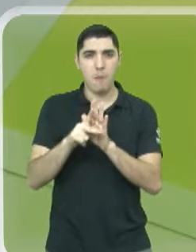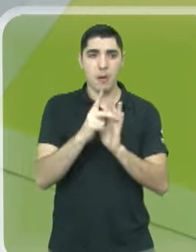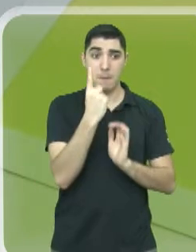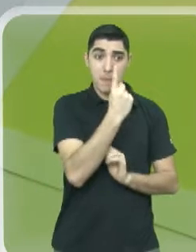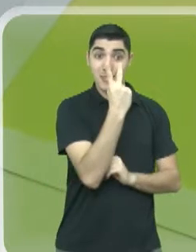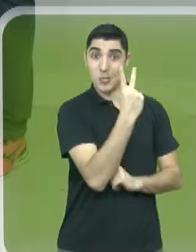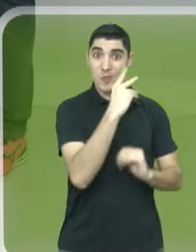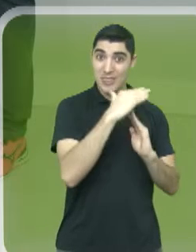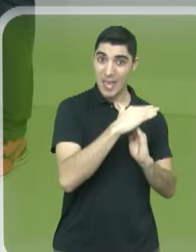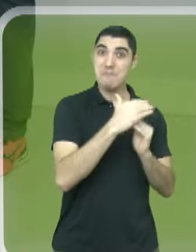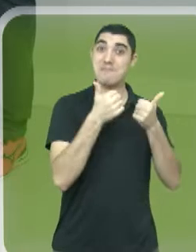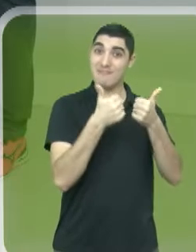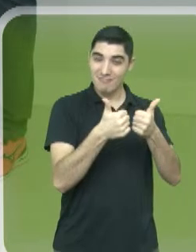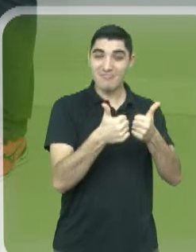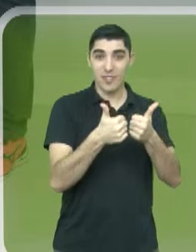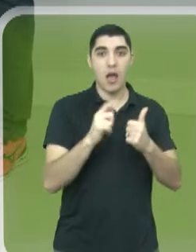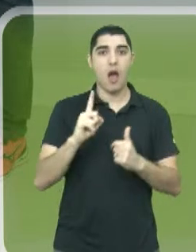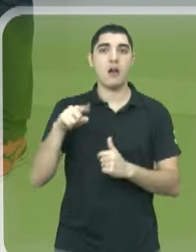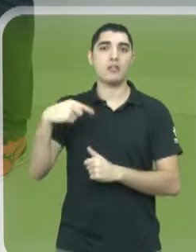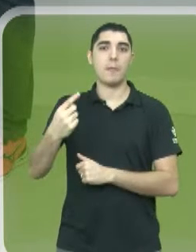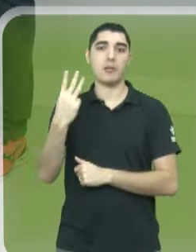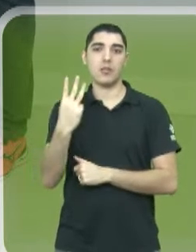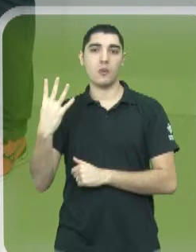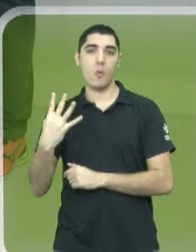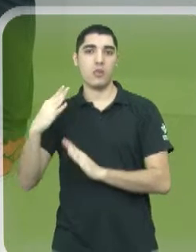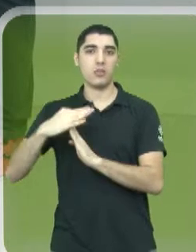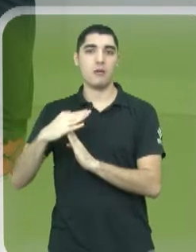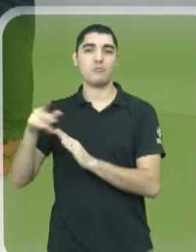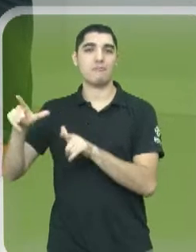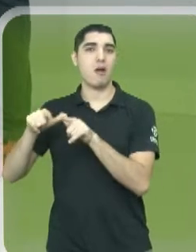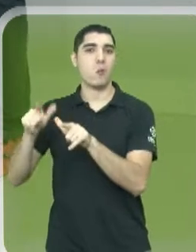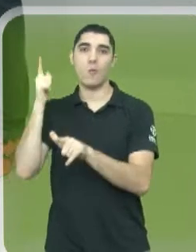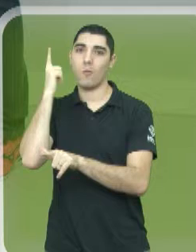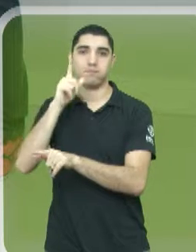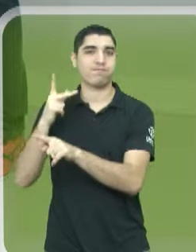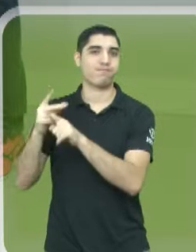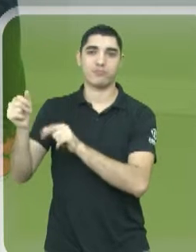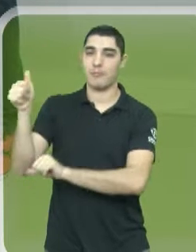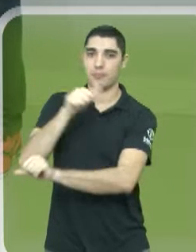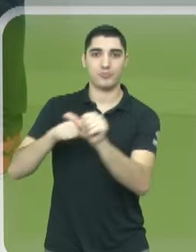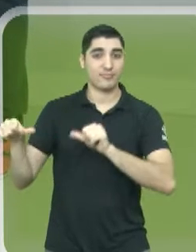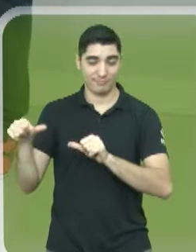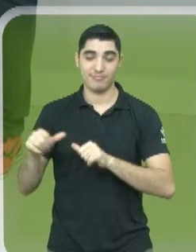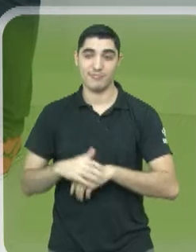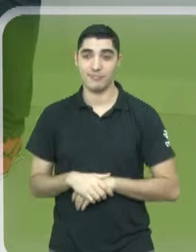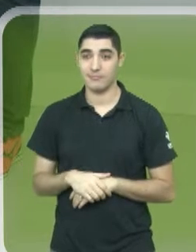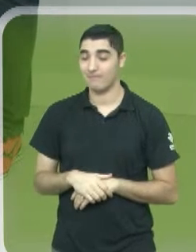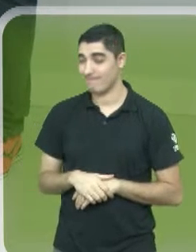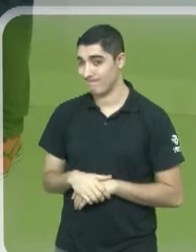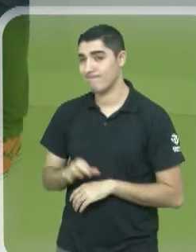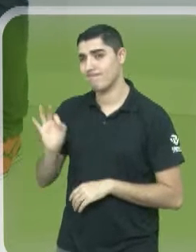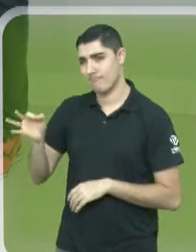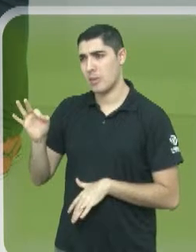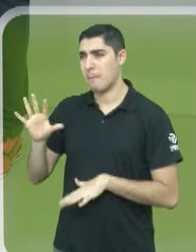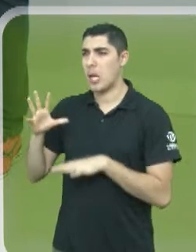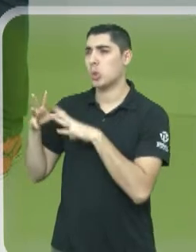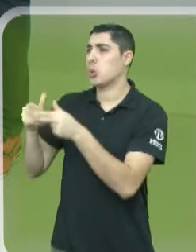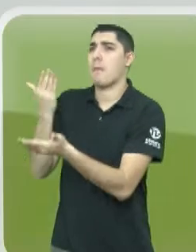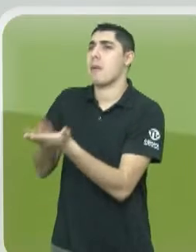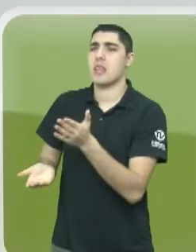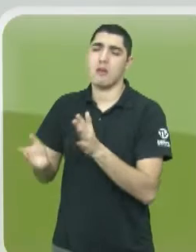quartos, mas depois a equipe do Bauru deslanchou e acabou vencendo a partida. Exatamente. Nem tudo está perdido. O time do São